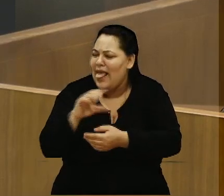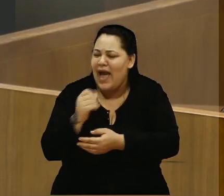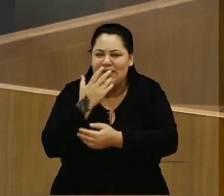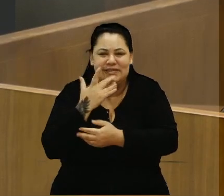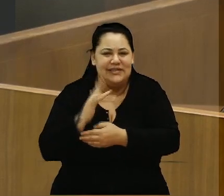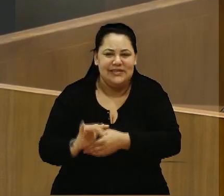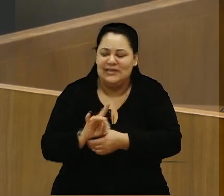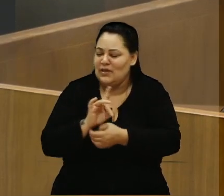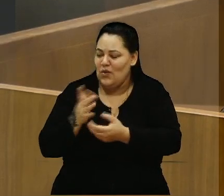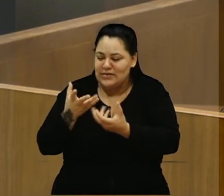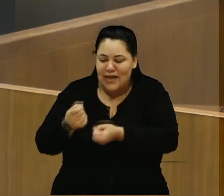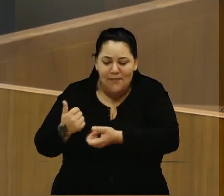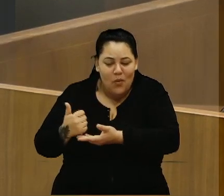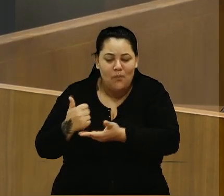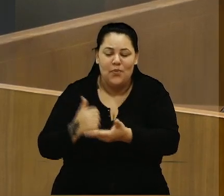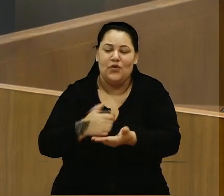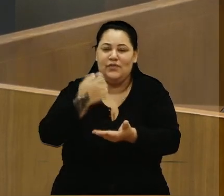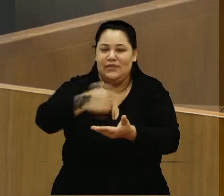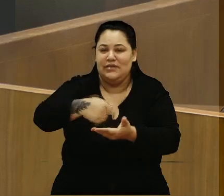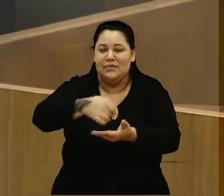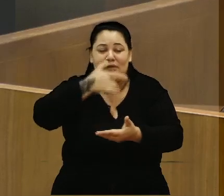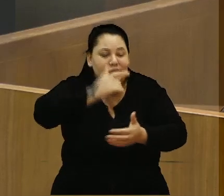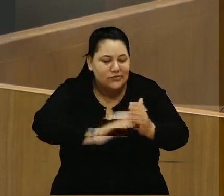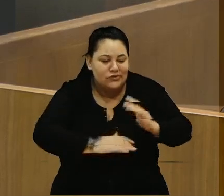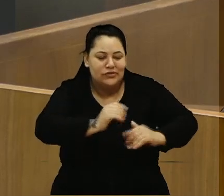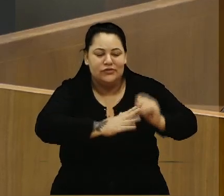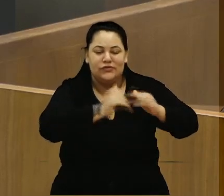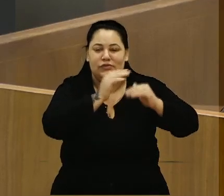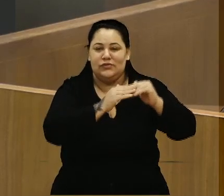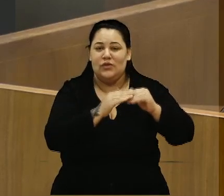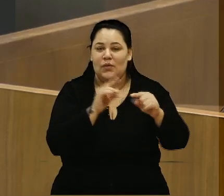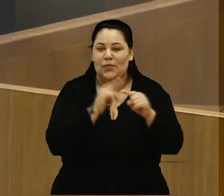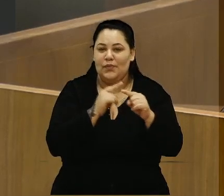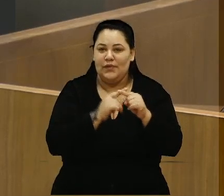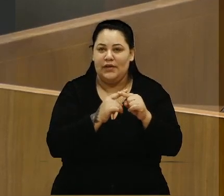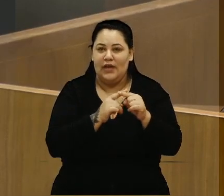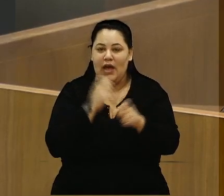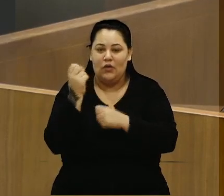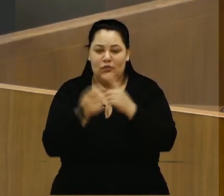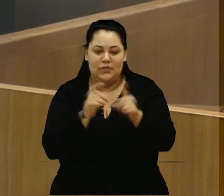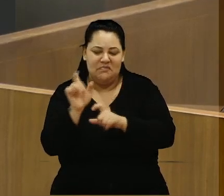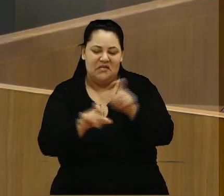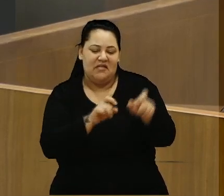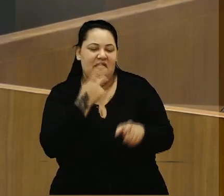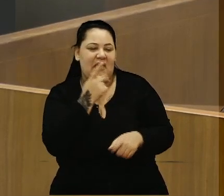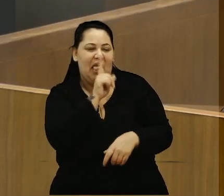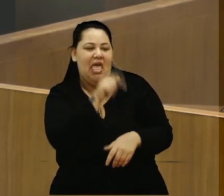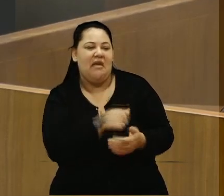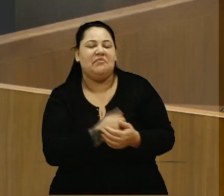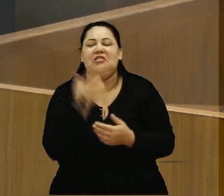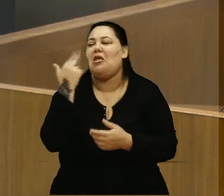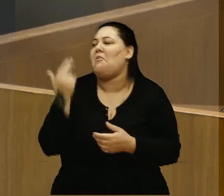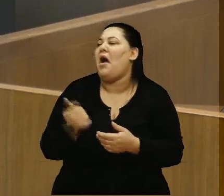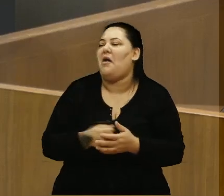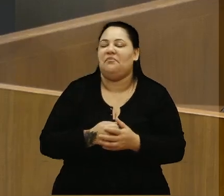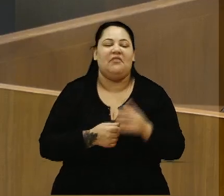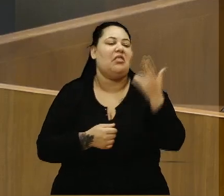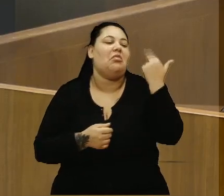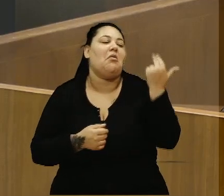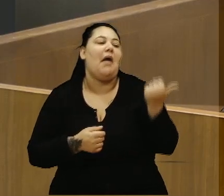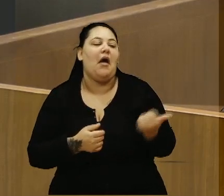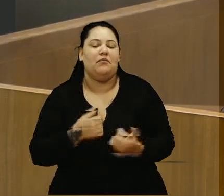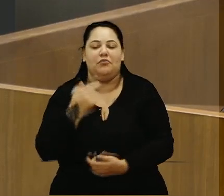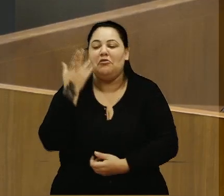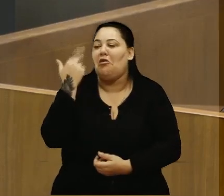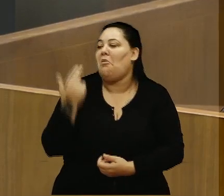de receber o apoio que precisam porque alguém, com a melhor das intenções, diz: é normal, cada criança tem o seu tempo.